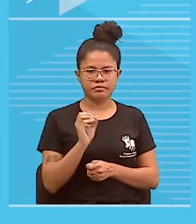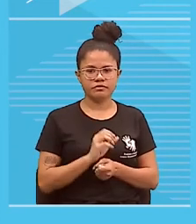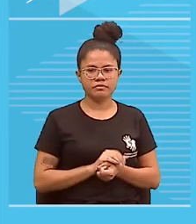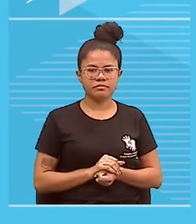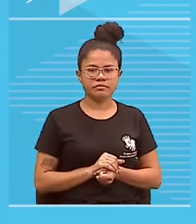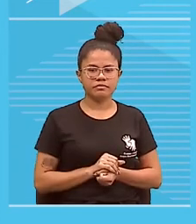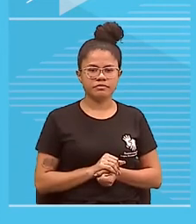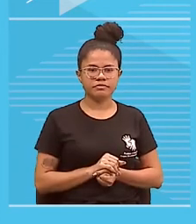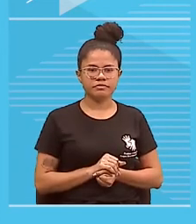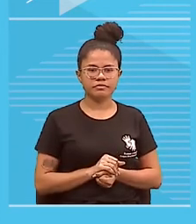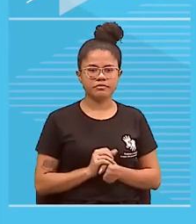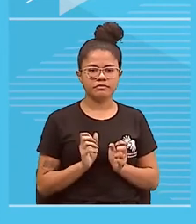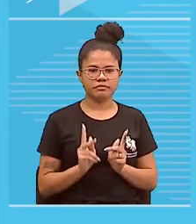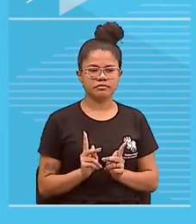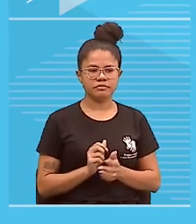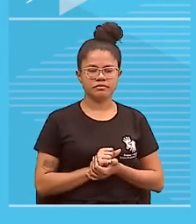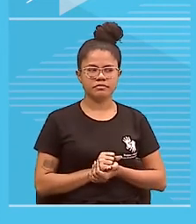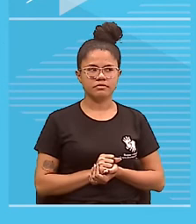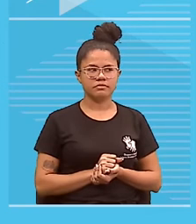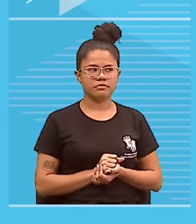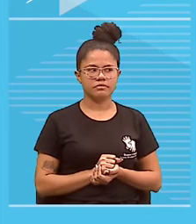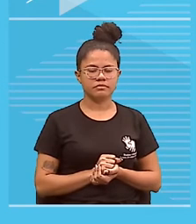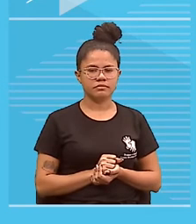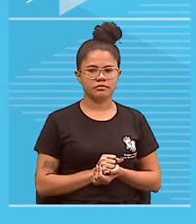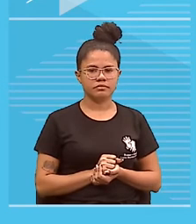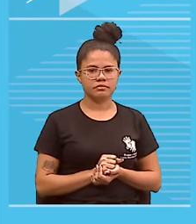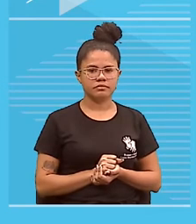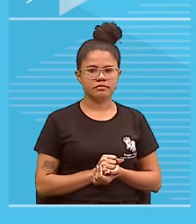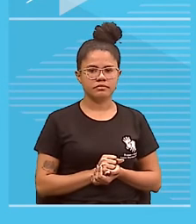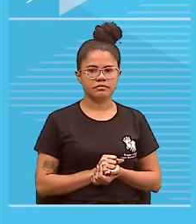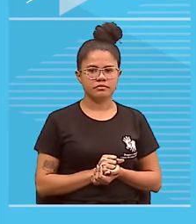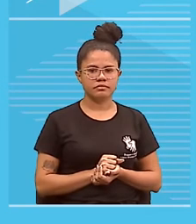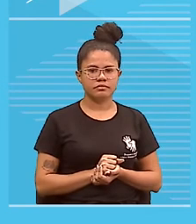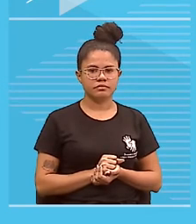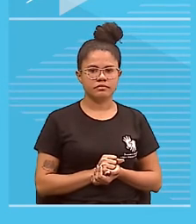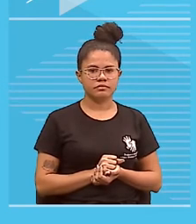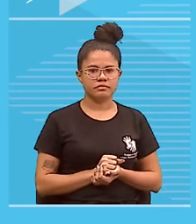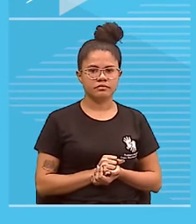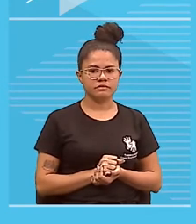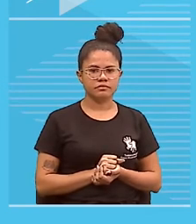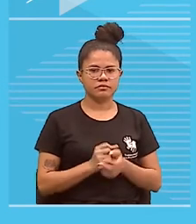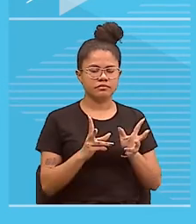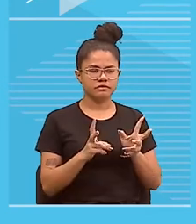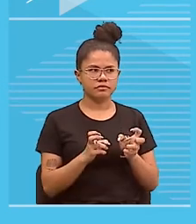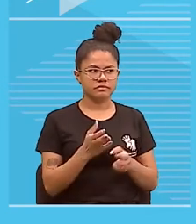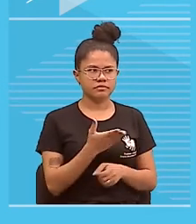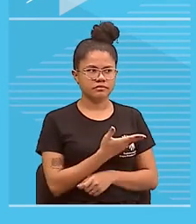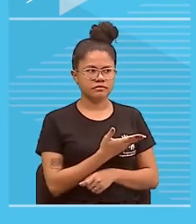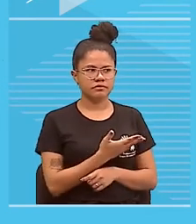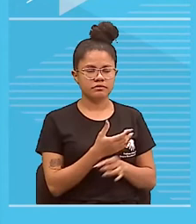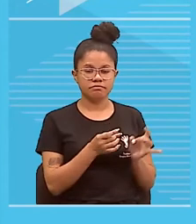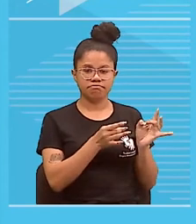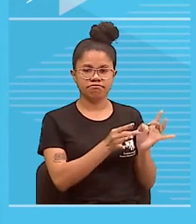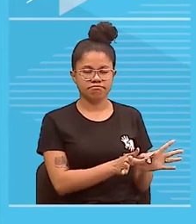Ah tá bom a molécula de h2oh como Eles saem fica o